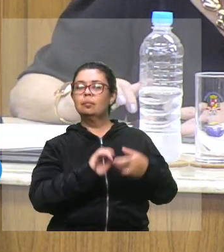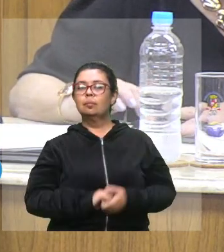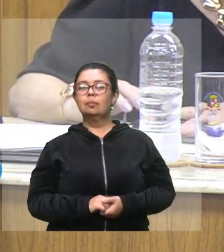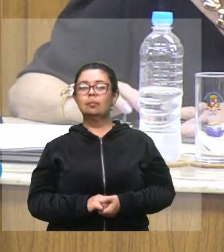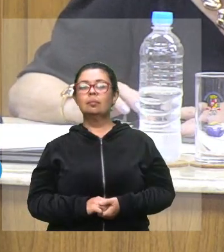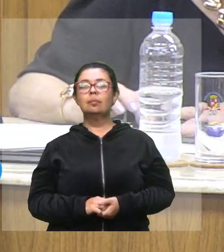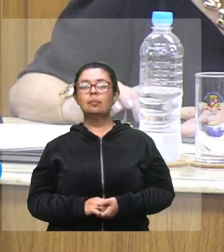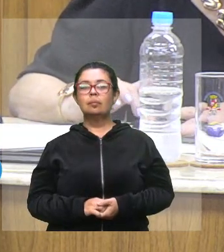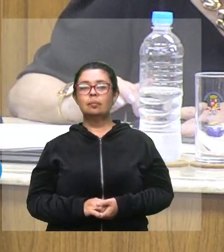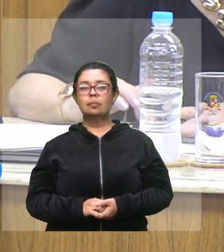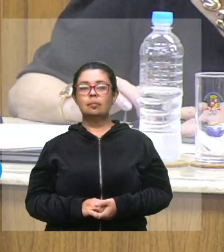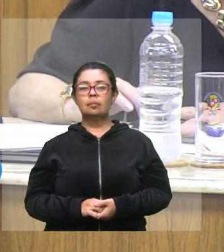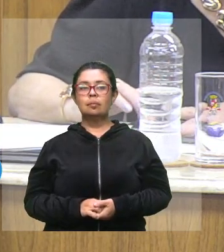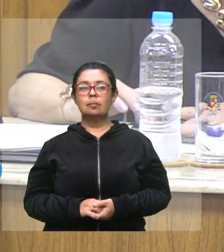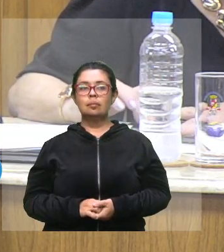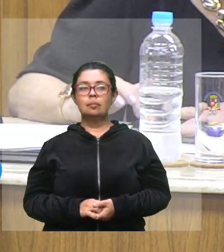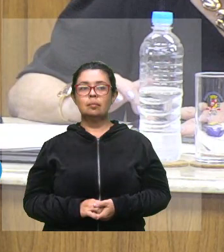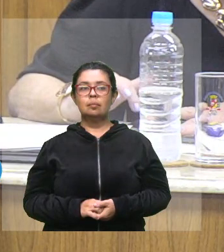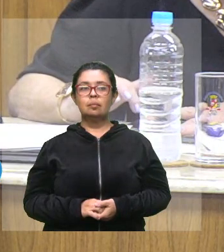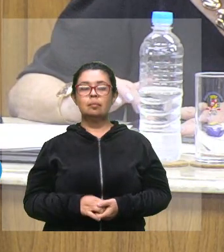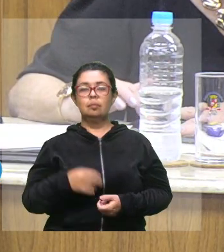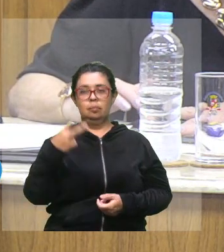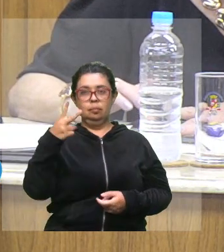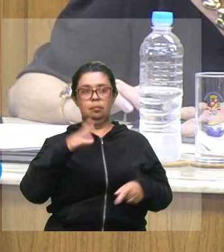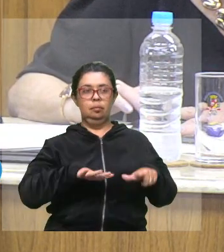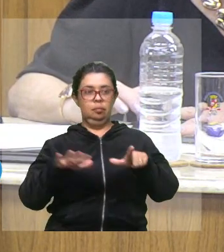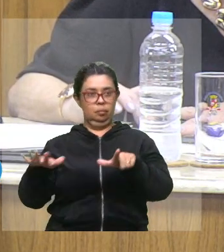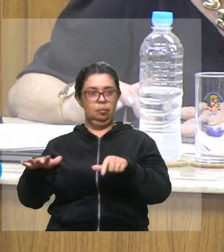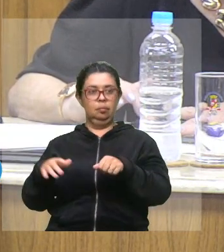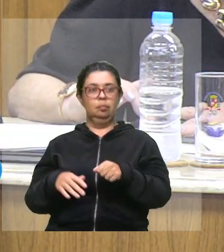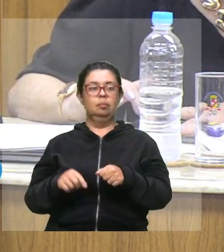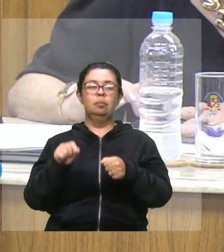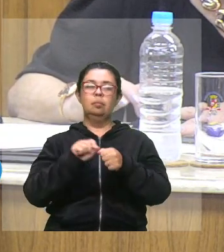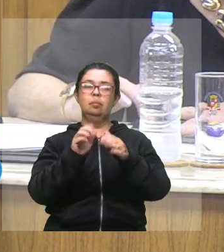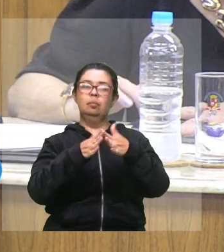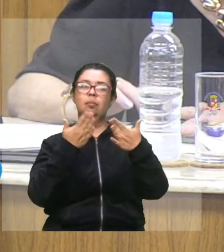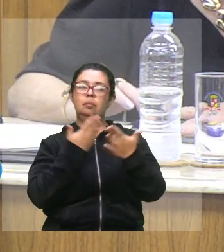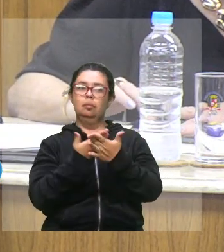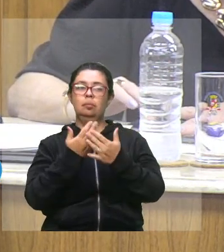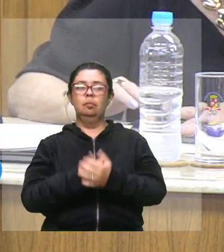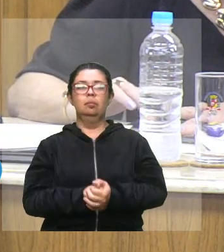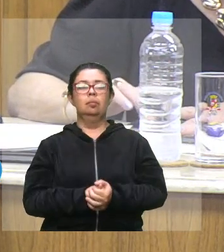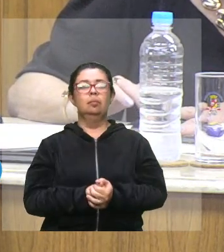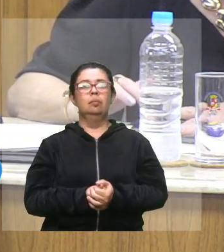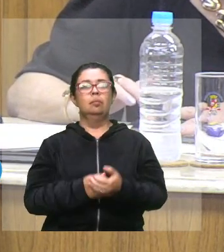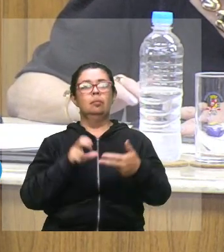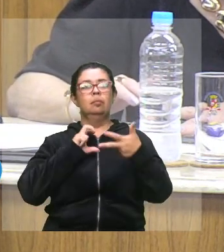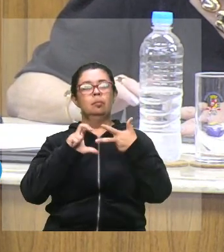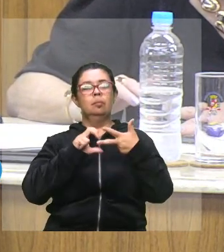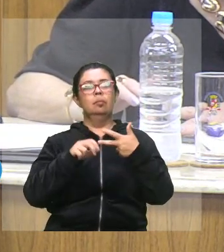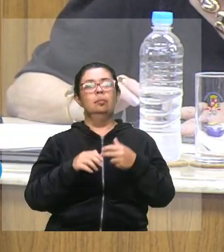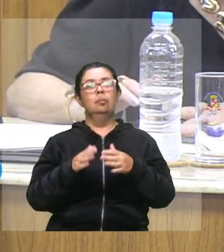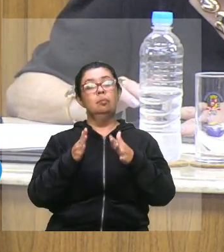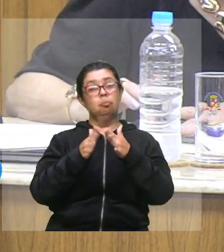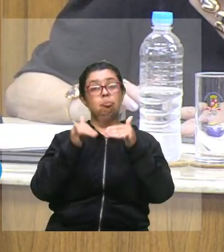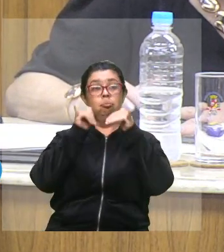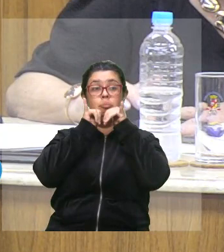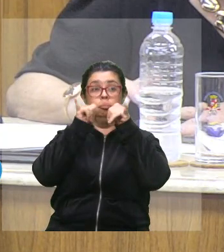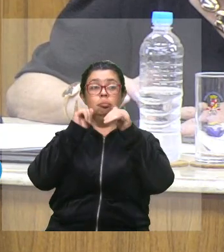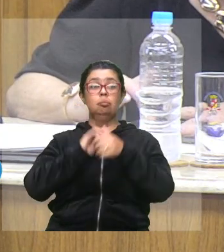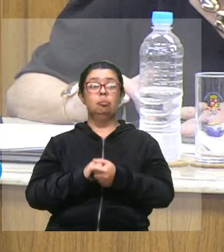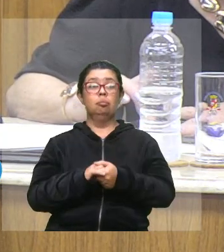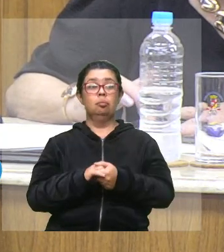eu recentemente, há 2 semanas, eu fiz um requerimento ao Poder Executivo solicitando informações sobre